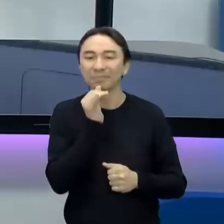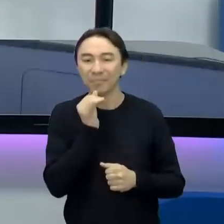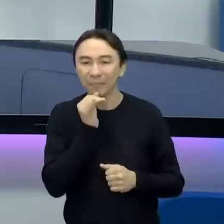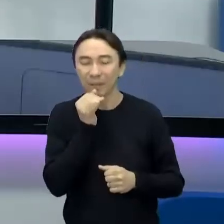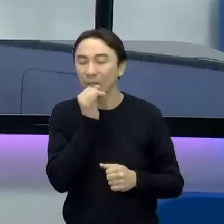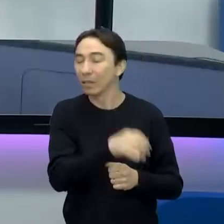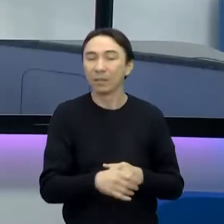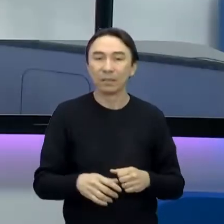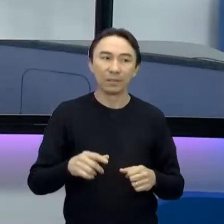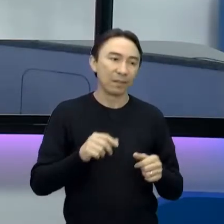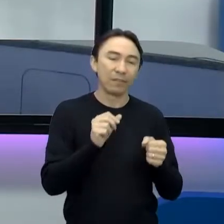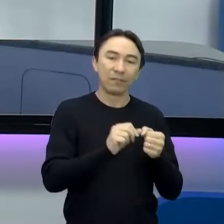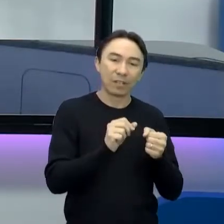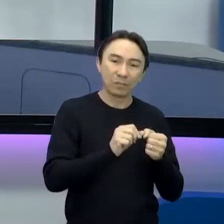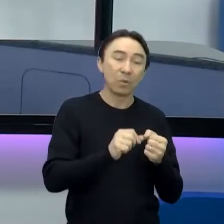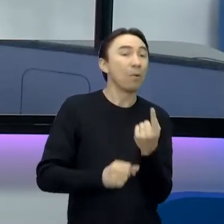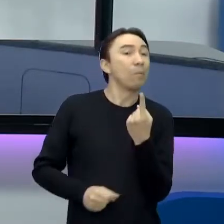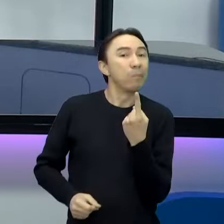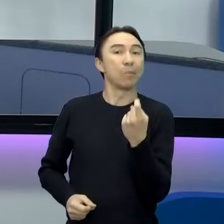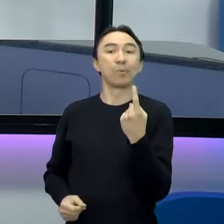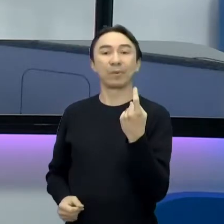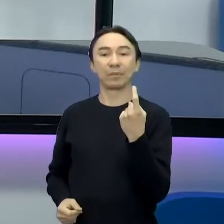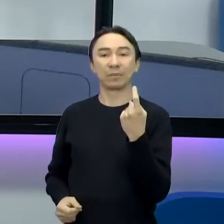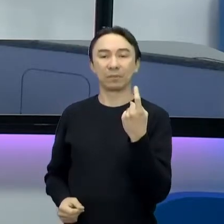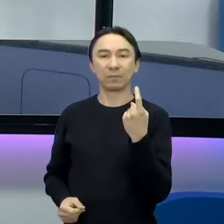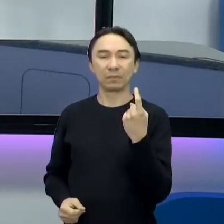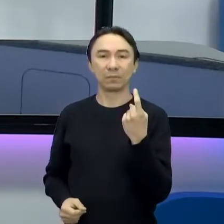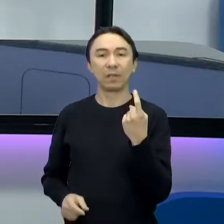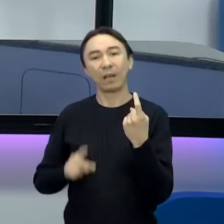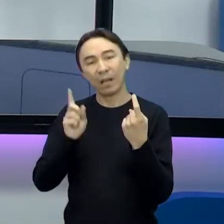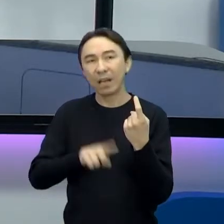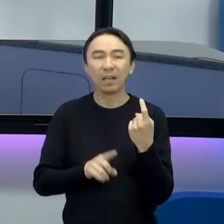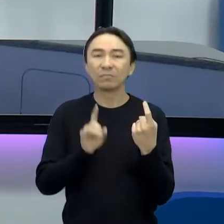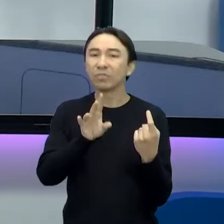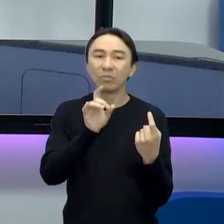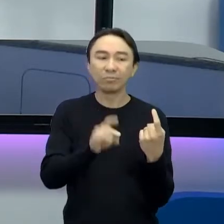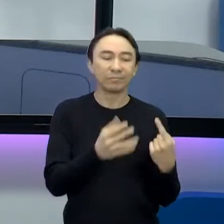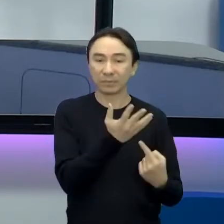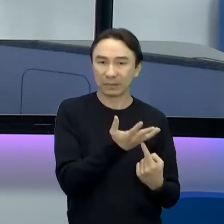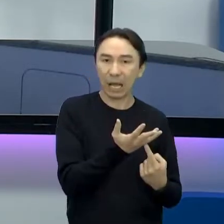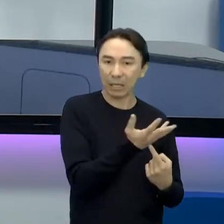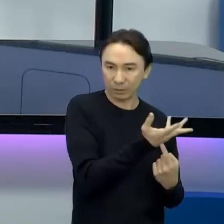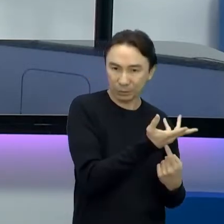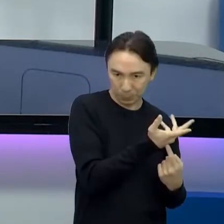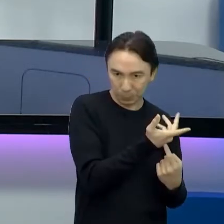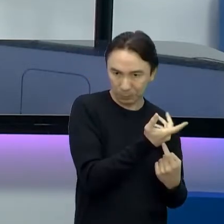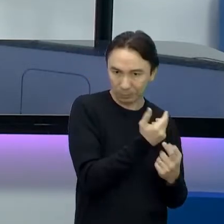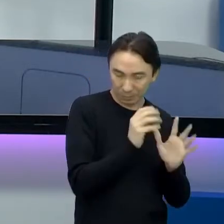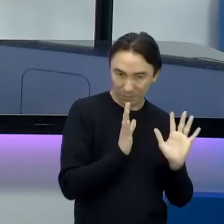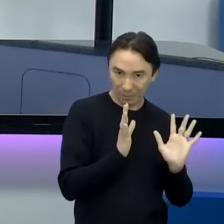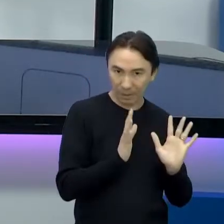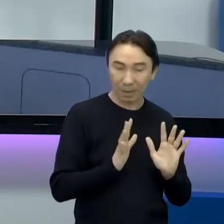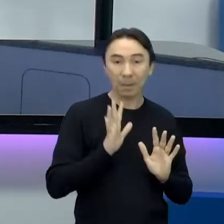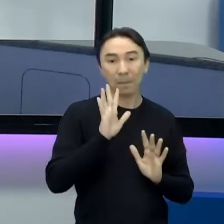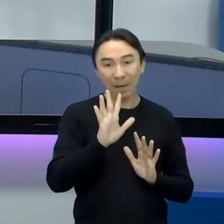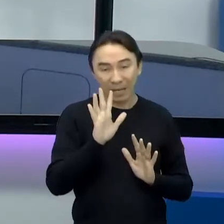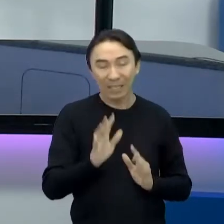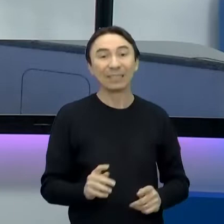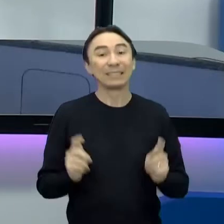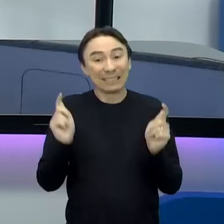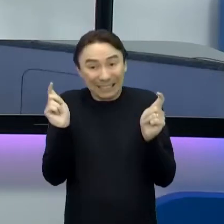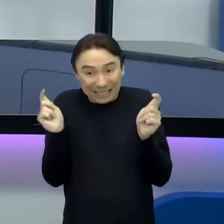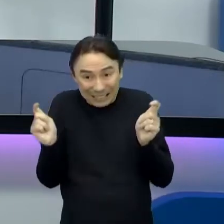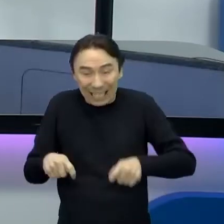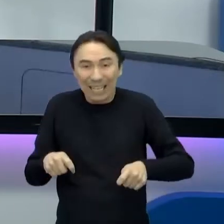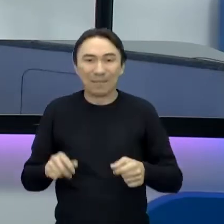único, isso é artesanato. Agora, se é algo que eu consigo produzir a longa